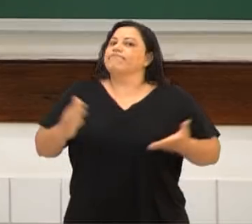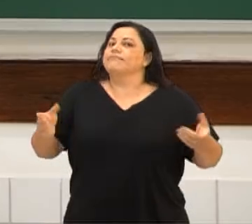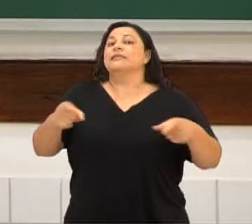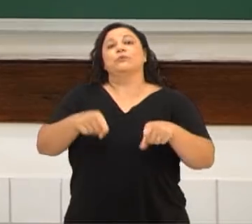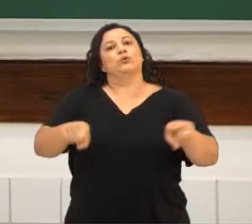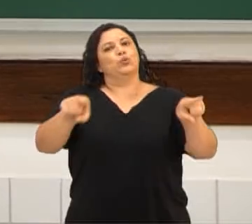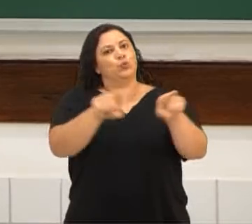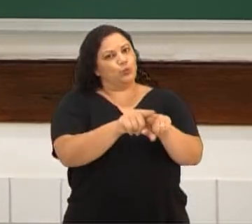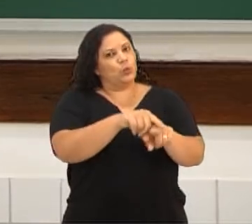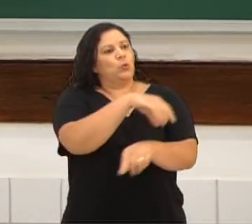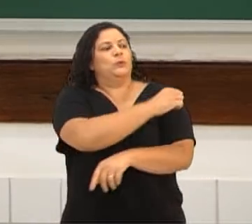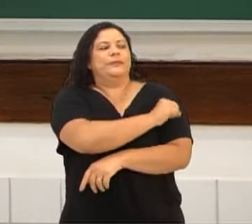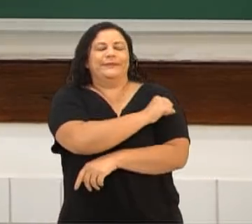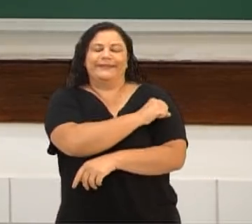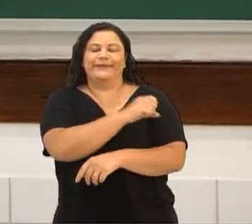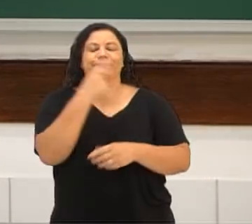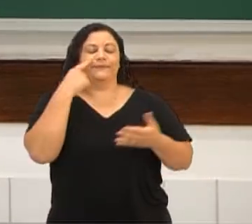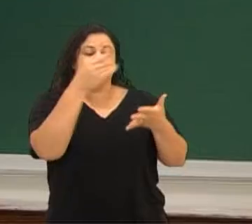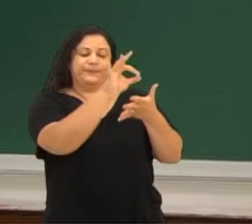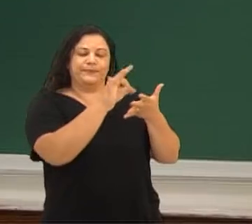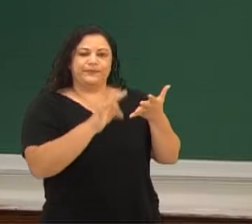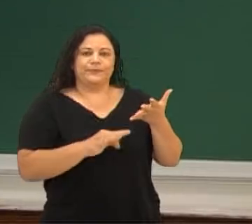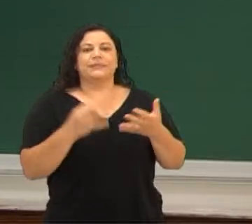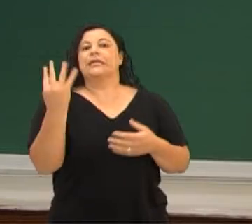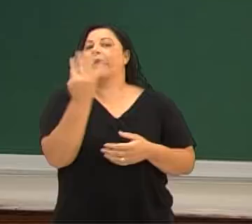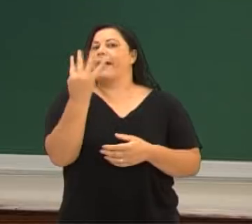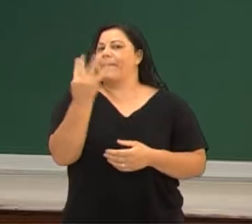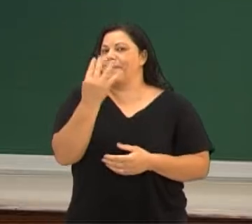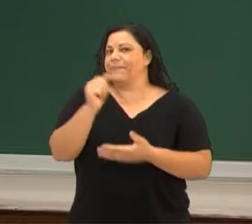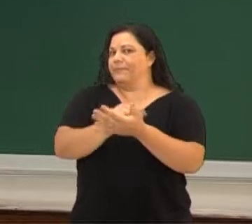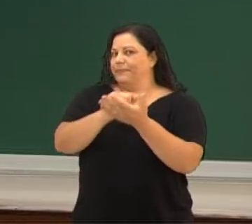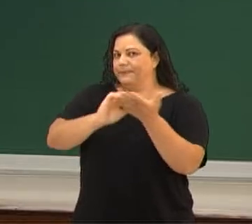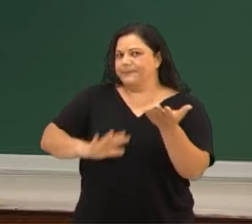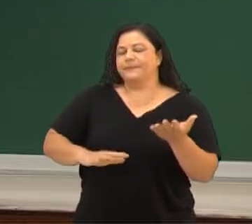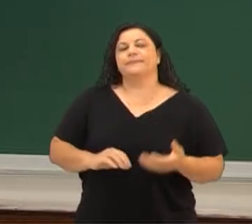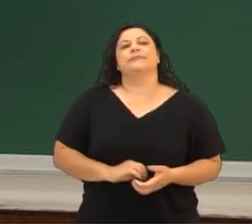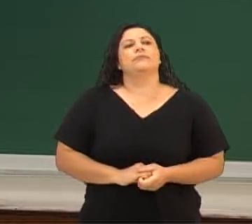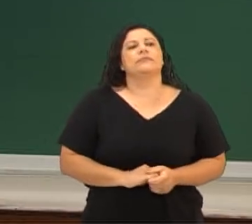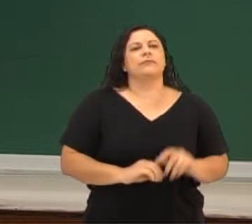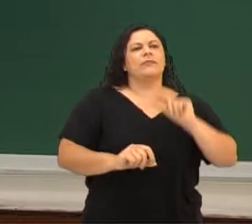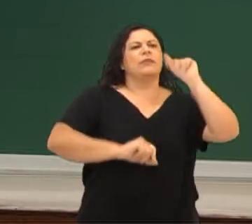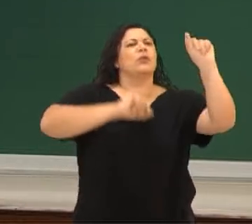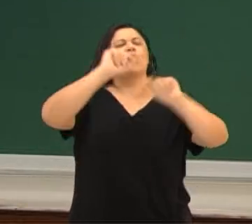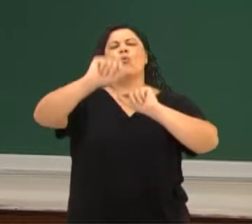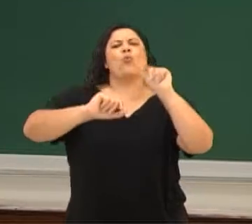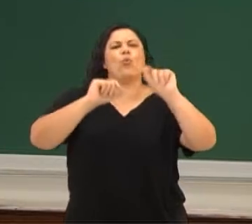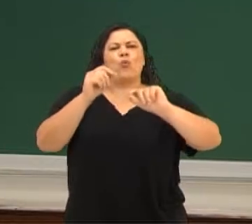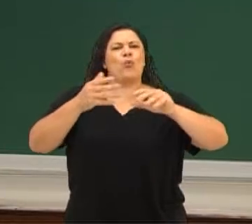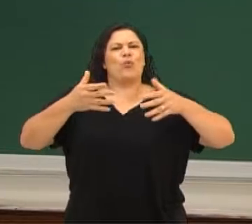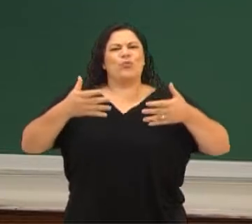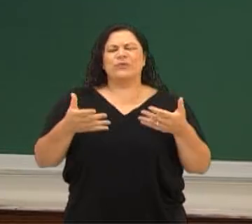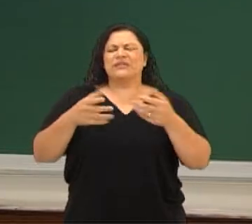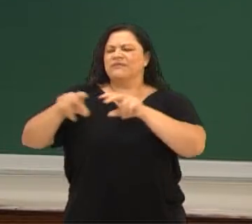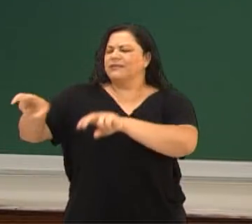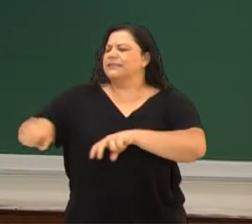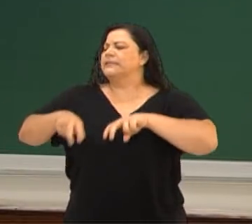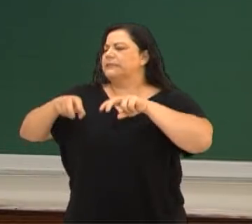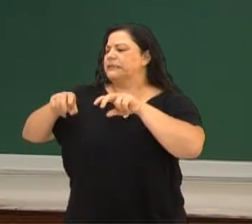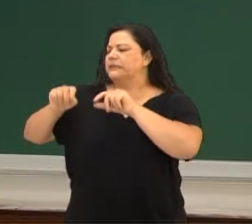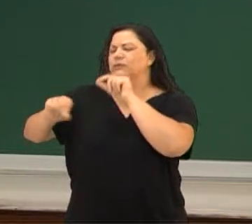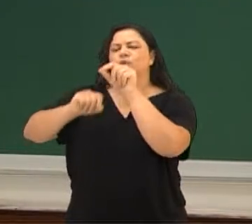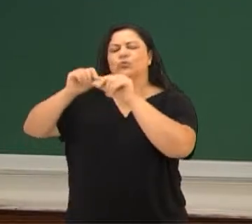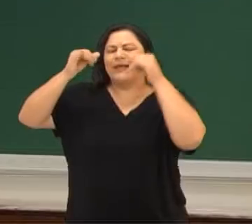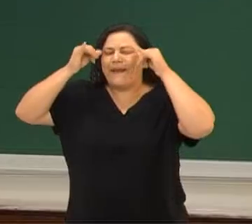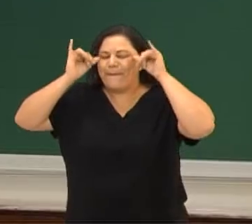Estamos de volta ao oitavo ano, vamos à correção aí da nossa quarta atividade, um exercício aí para vocês. Quais fatores fazem da pecuária no